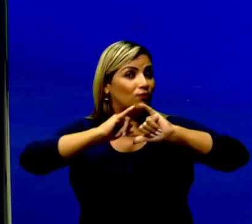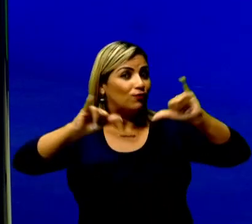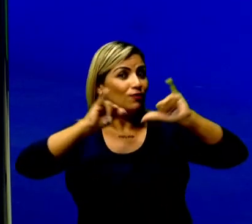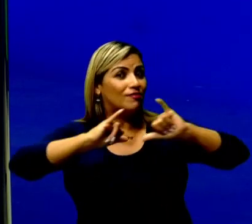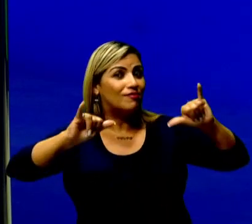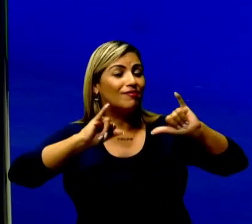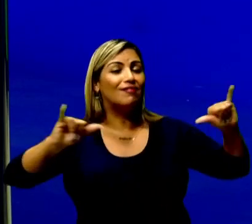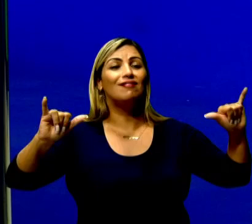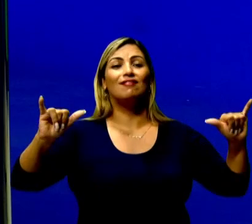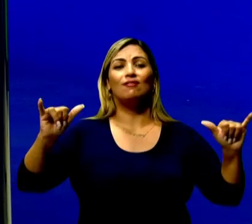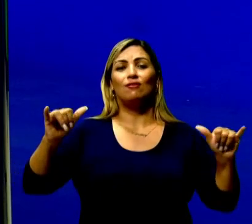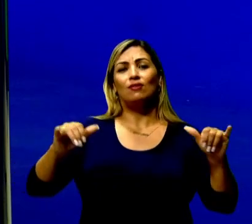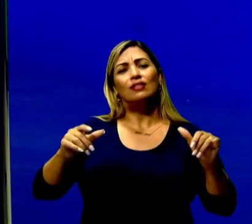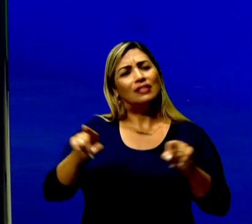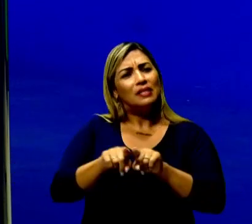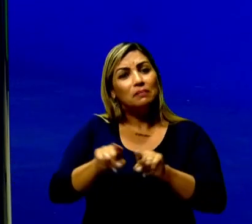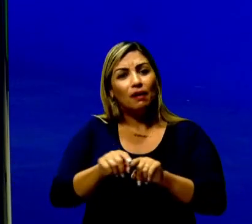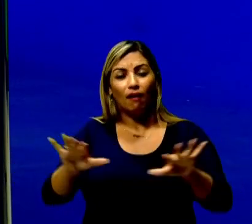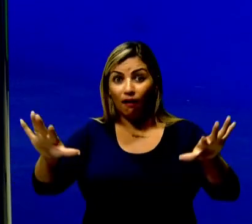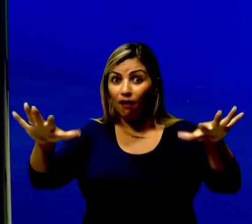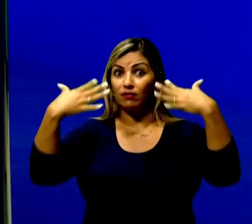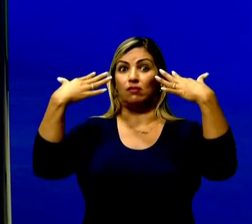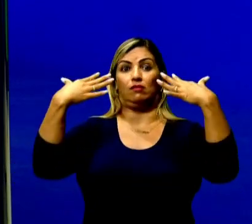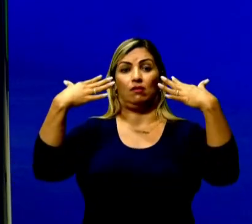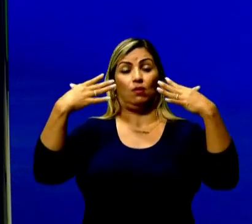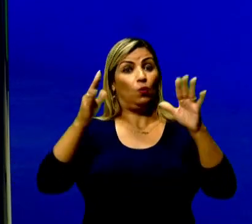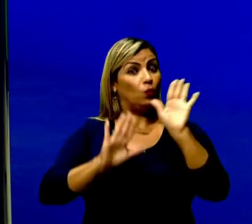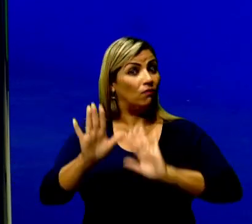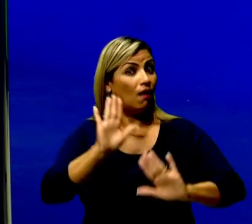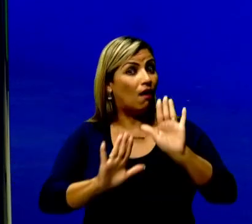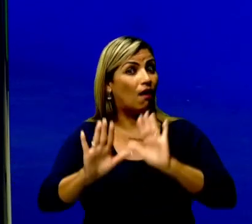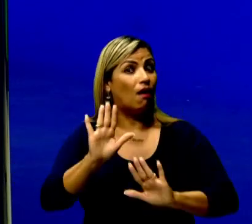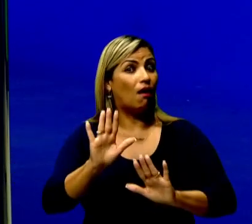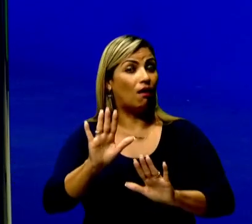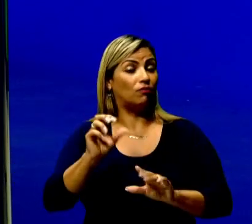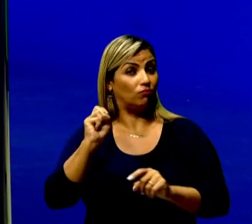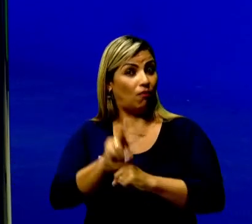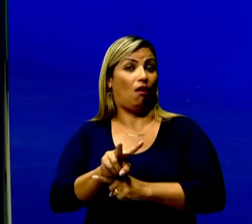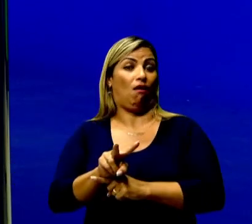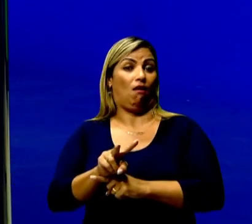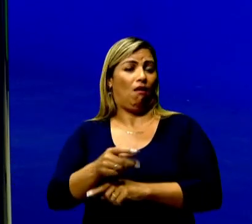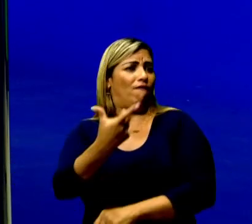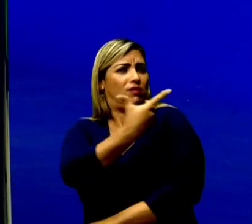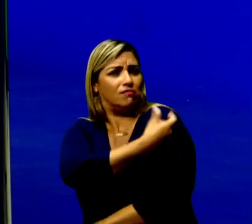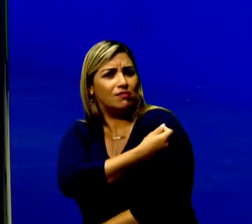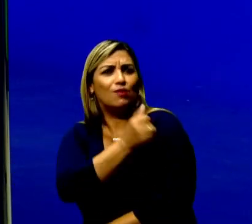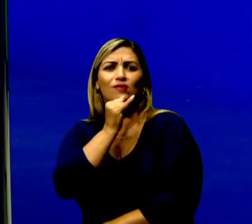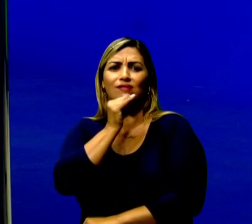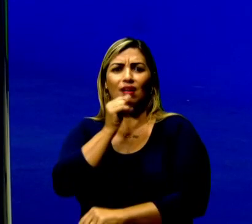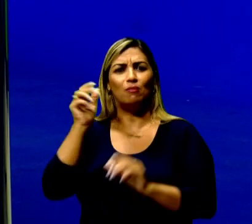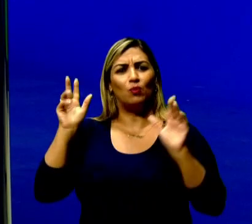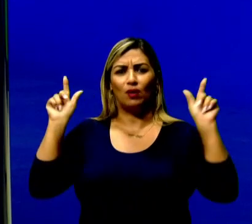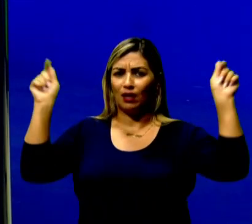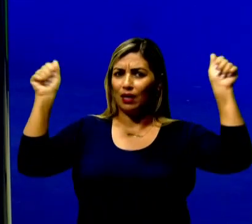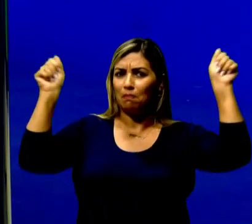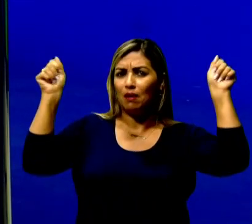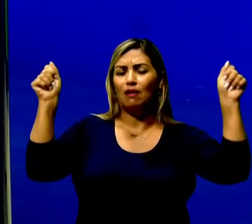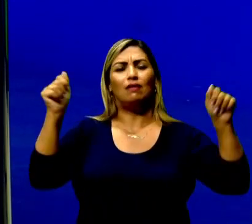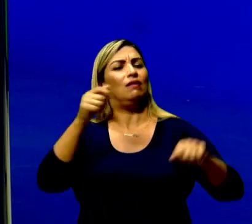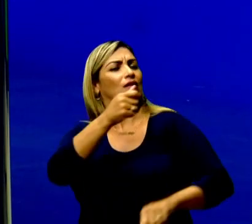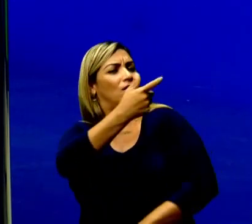propaganda ou muitas vezes para alertar a população acerca de uma campanha de vacinação o